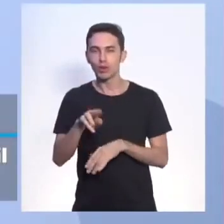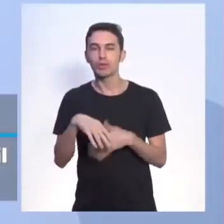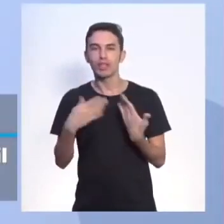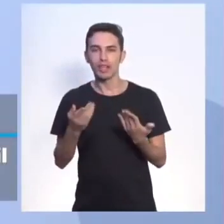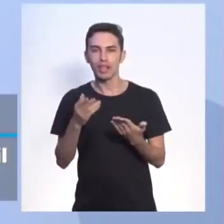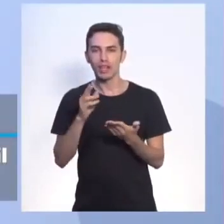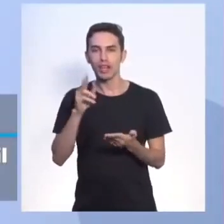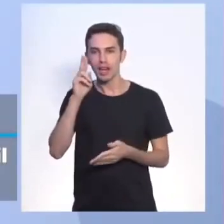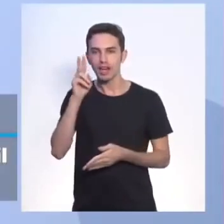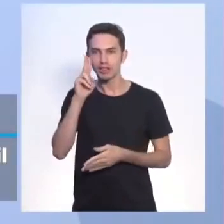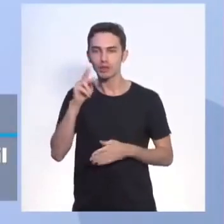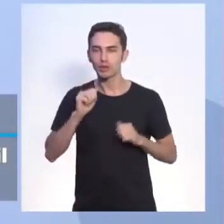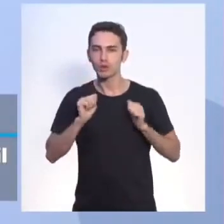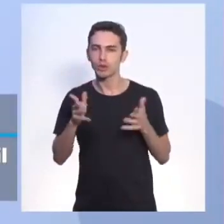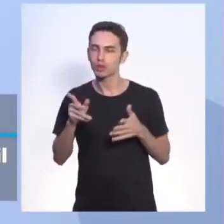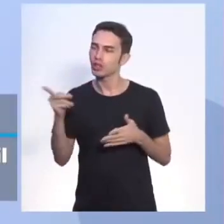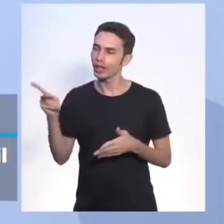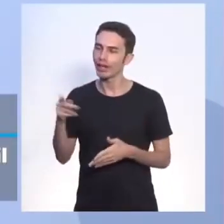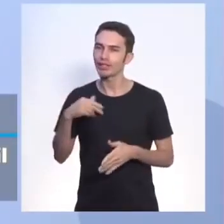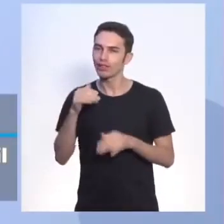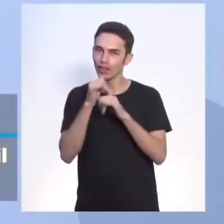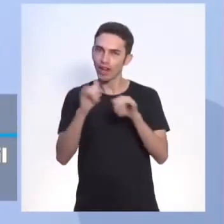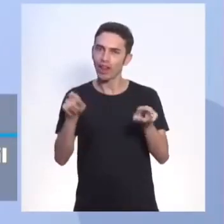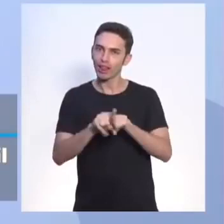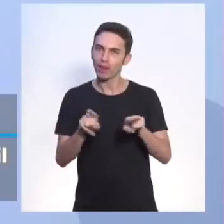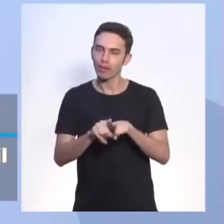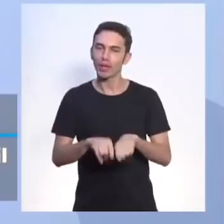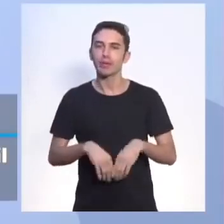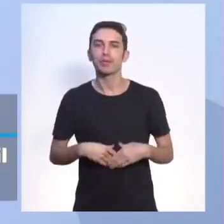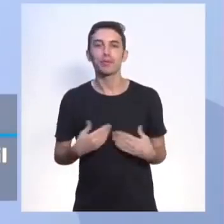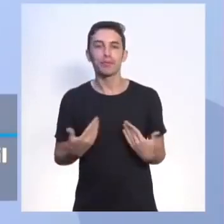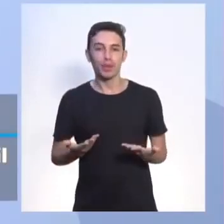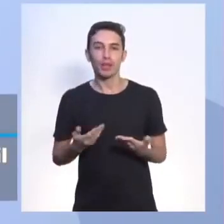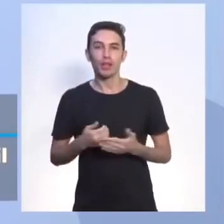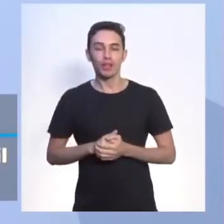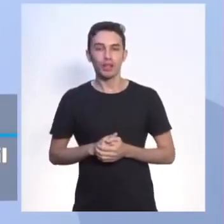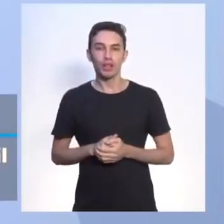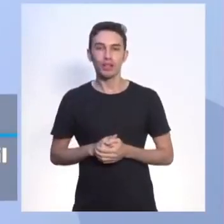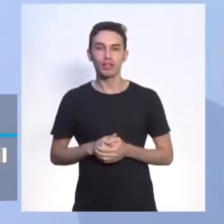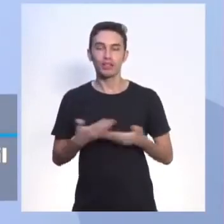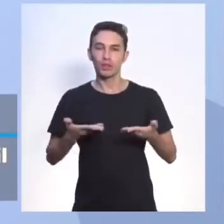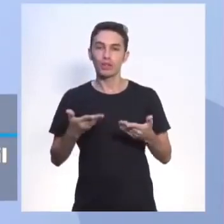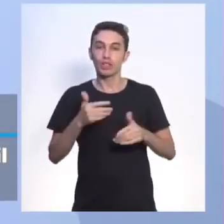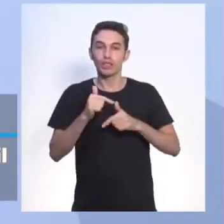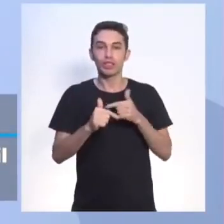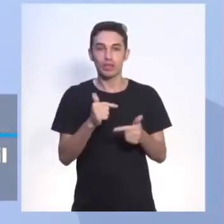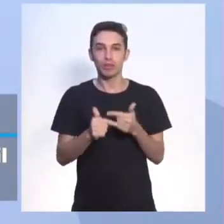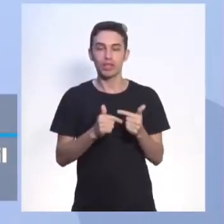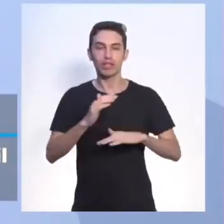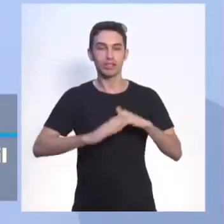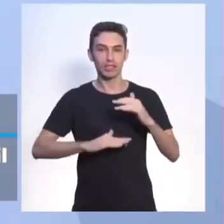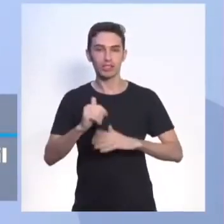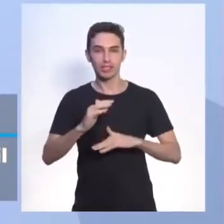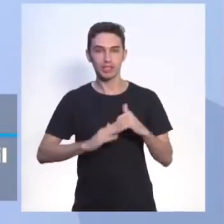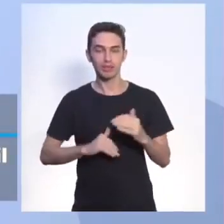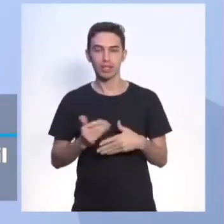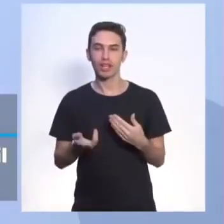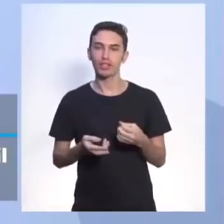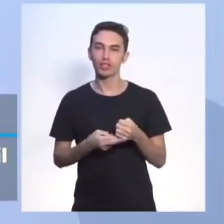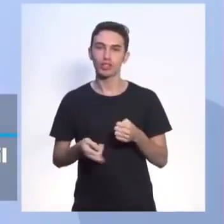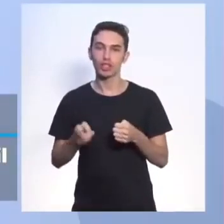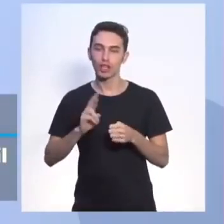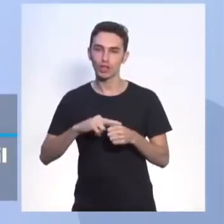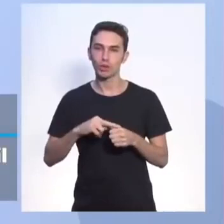atitude historiadora dos nossos estudantes. Hoje, estamos trabalhando essas habilidades de retomada